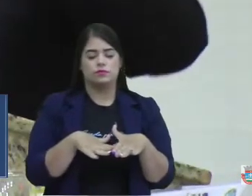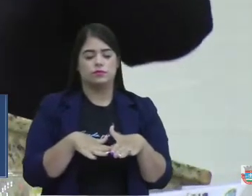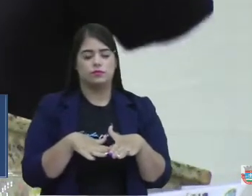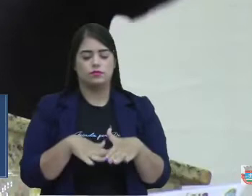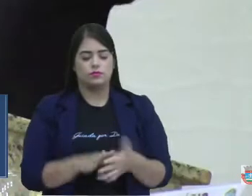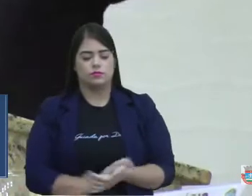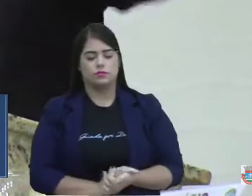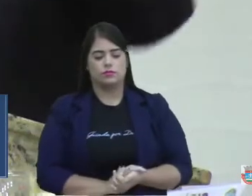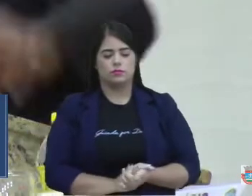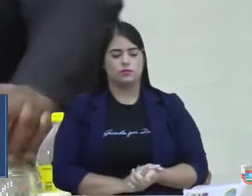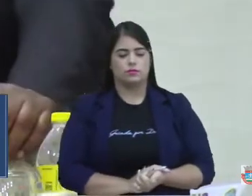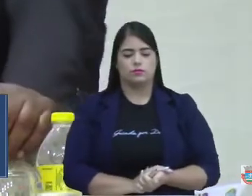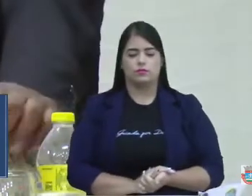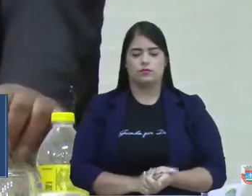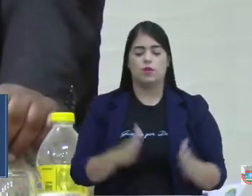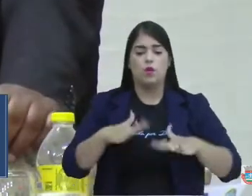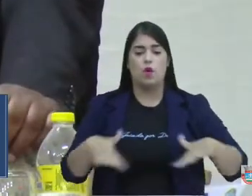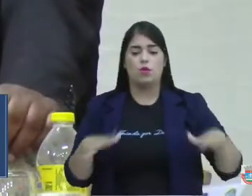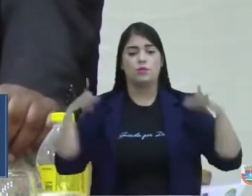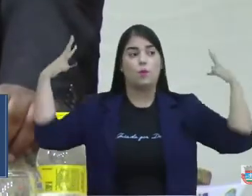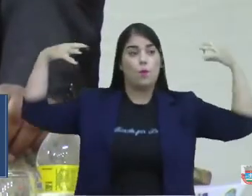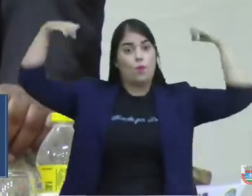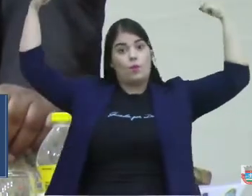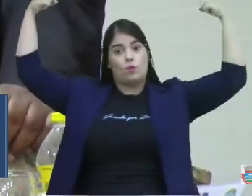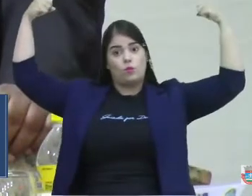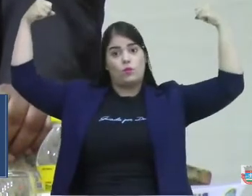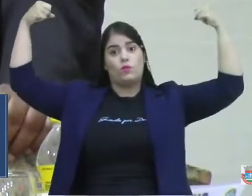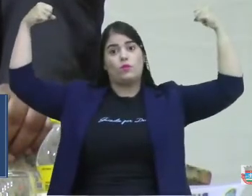todas, não tem uma acesa.